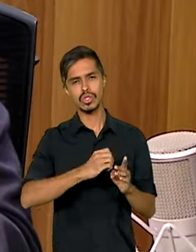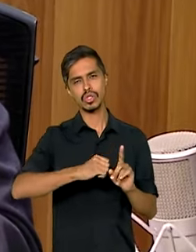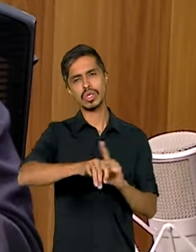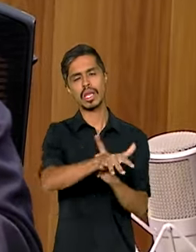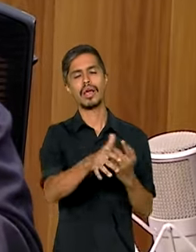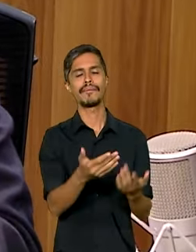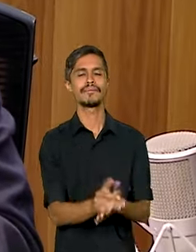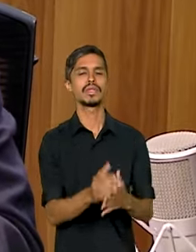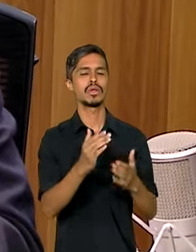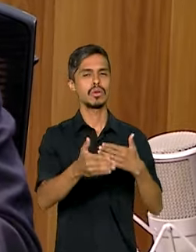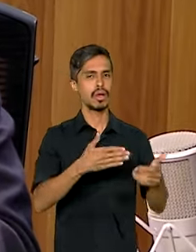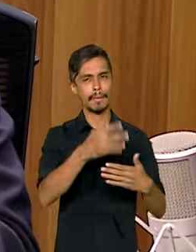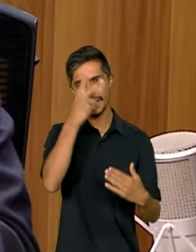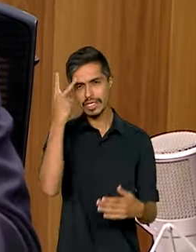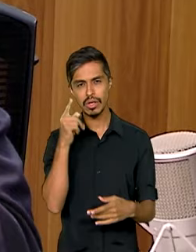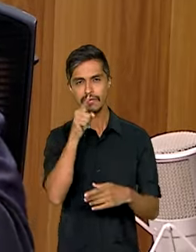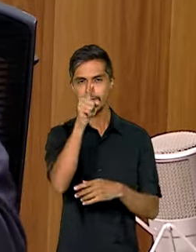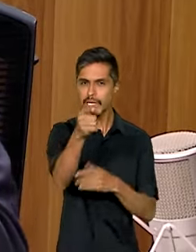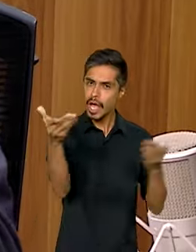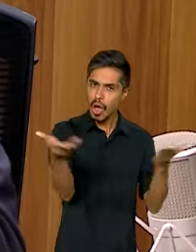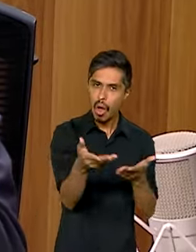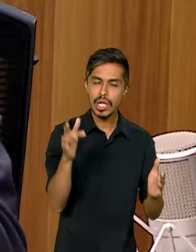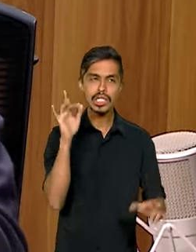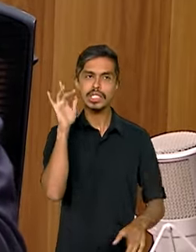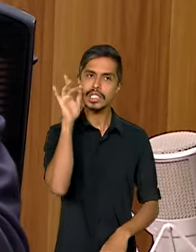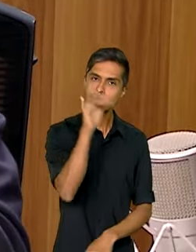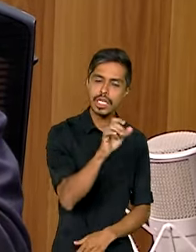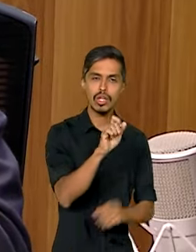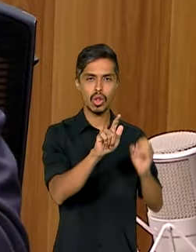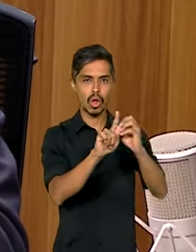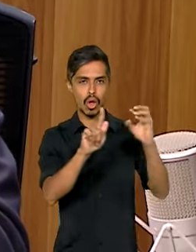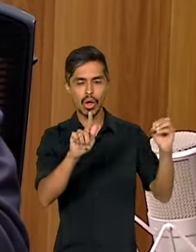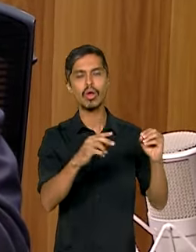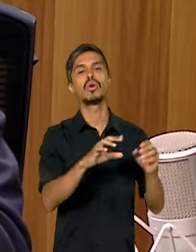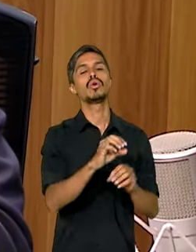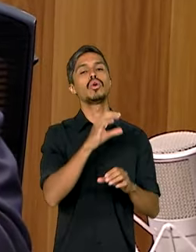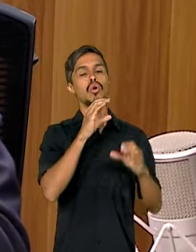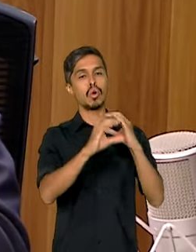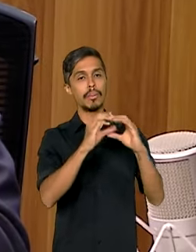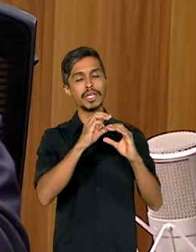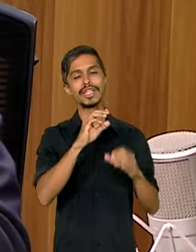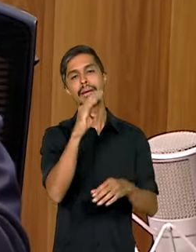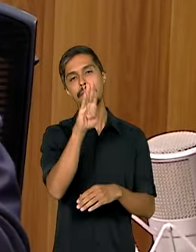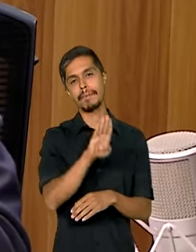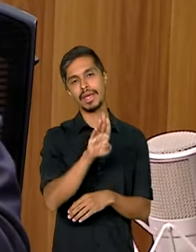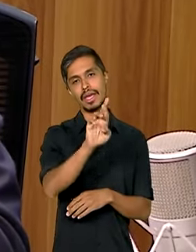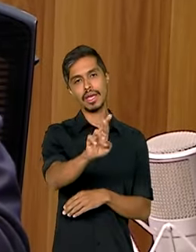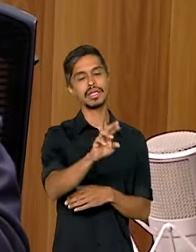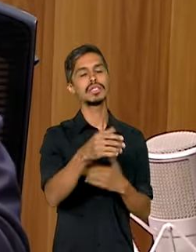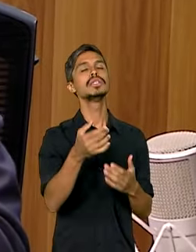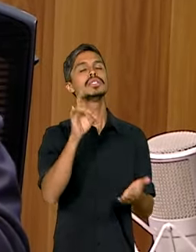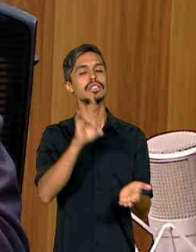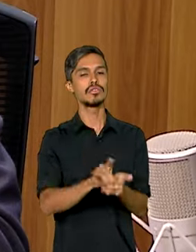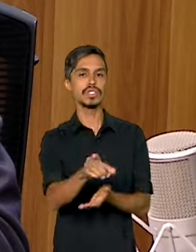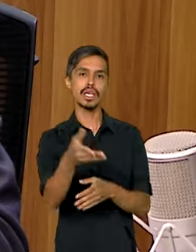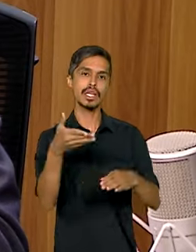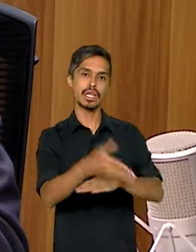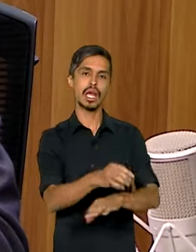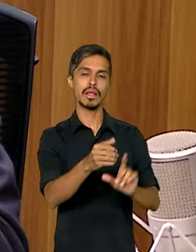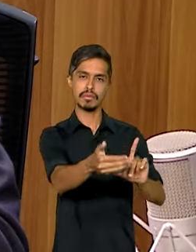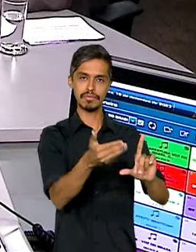pessoa você que está nos ouvindo agora clica aí no Google comunica BR e com certeza você vai ter acesso a essa